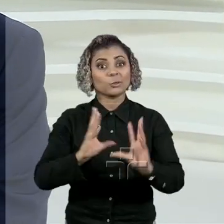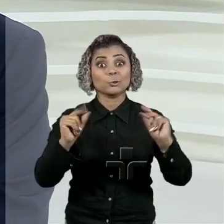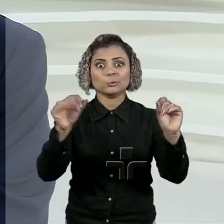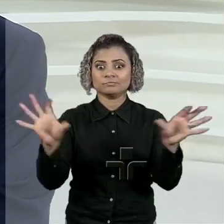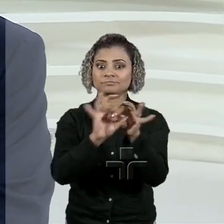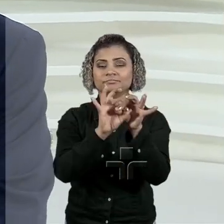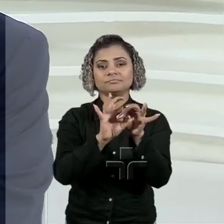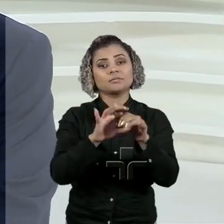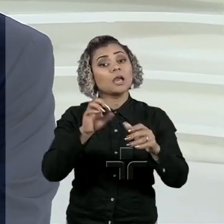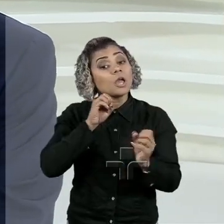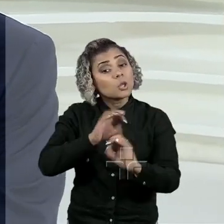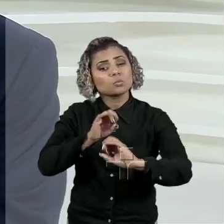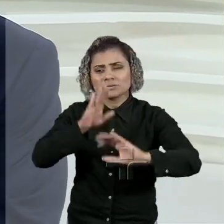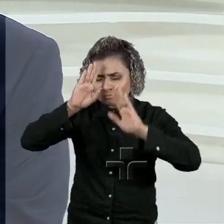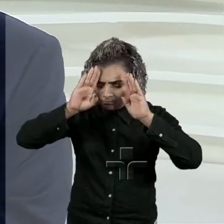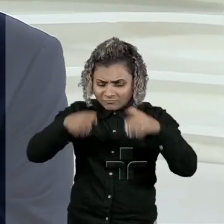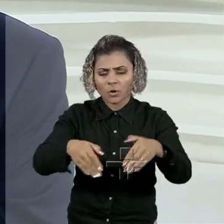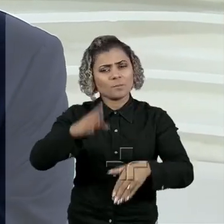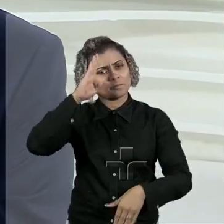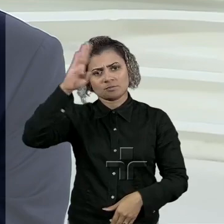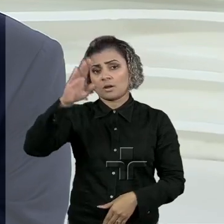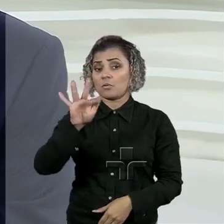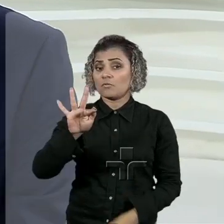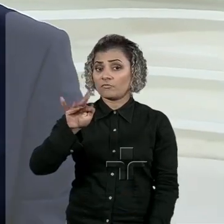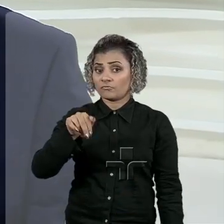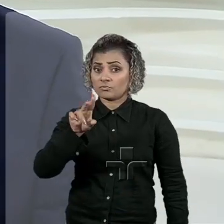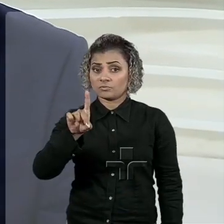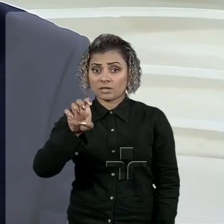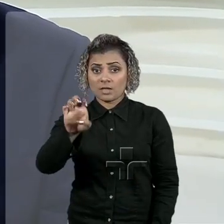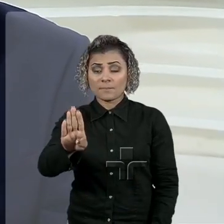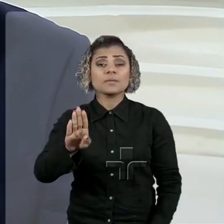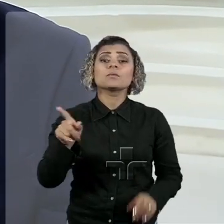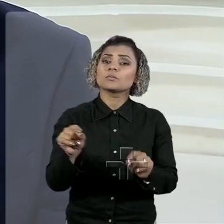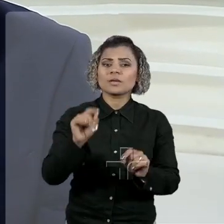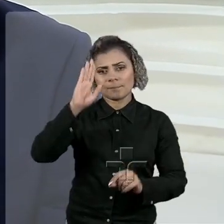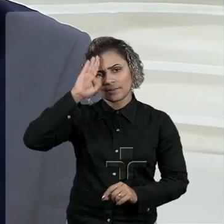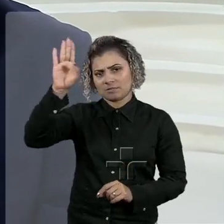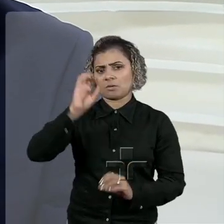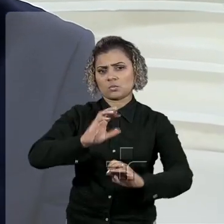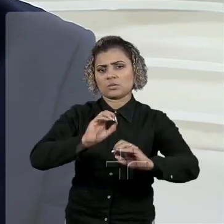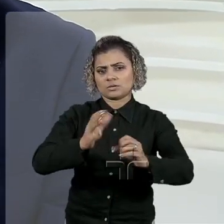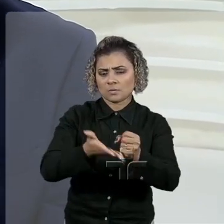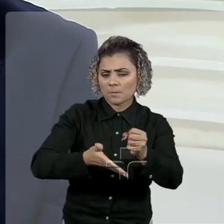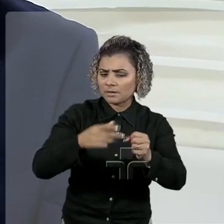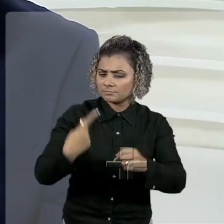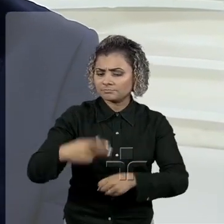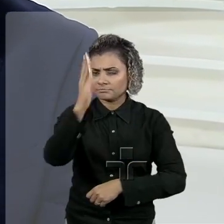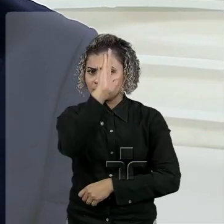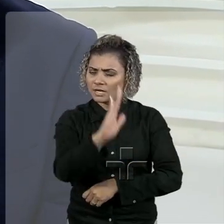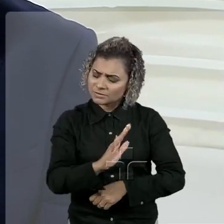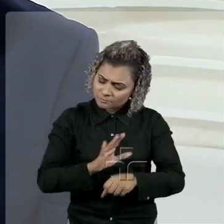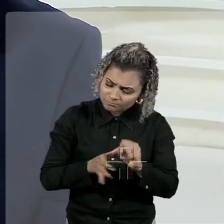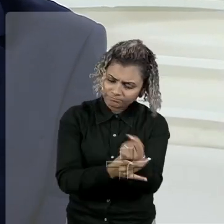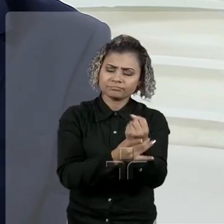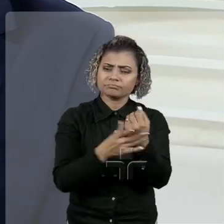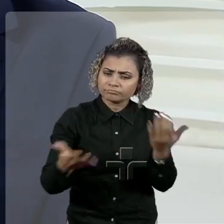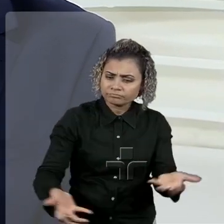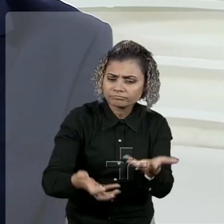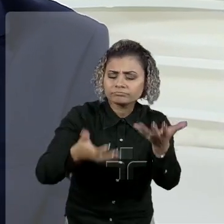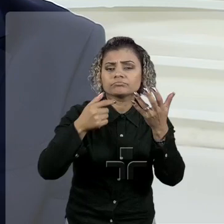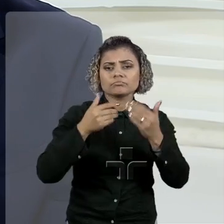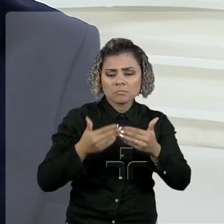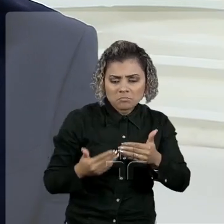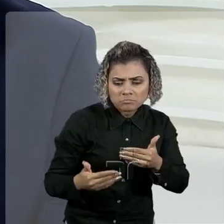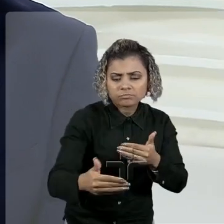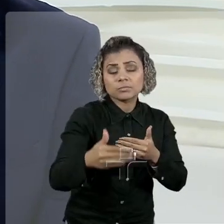coloque a educação no centro e que o Fundeb, o financiamento principal da educação básica no Brasil, seja garantido, prorrogado e,